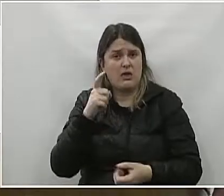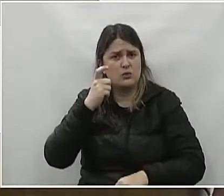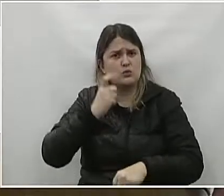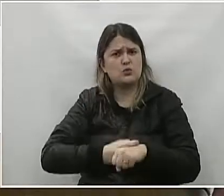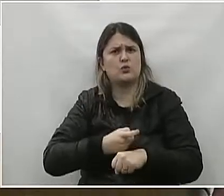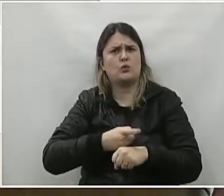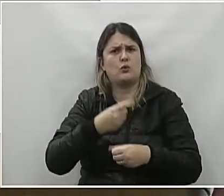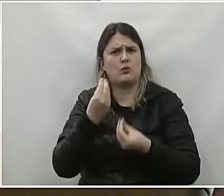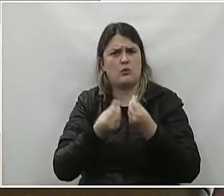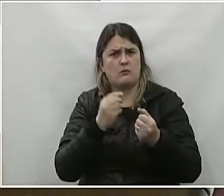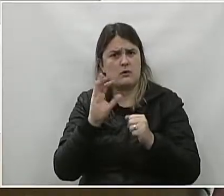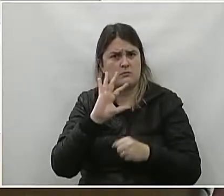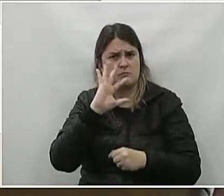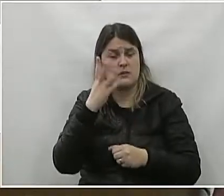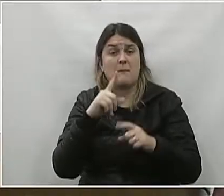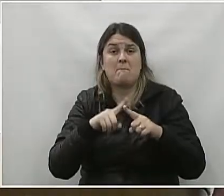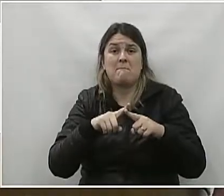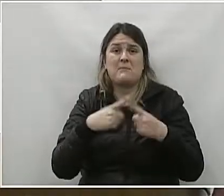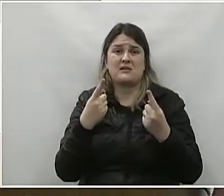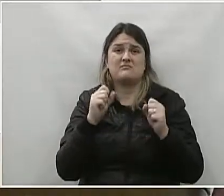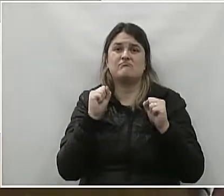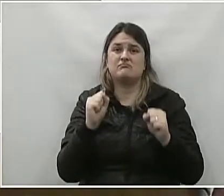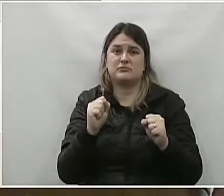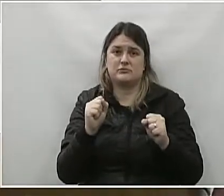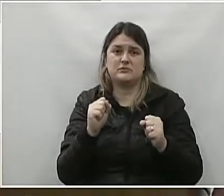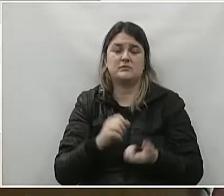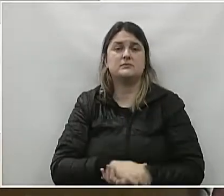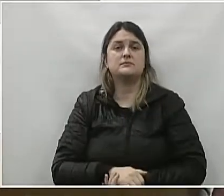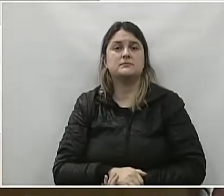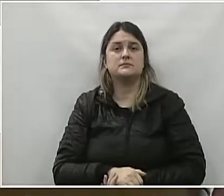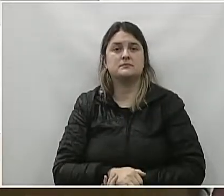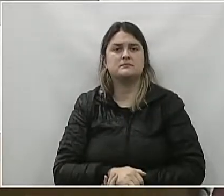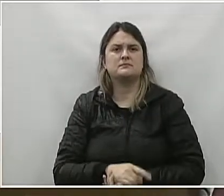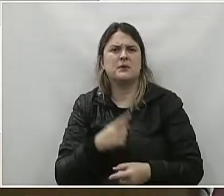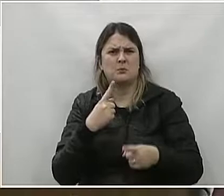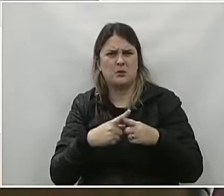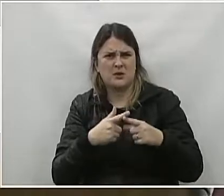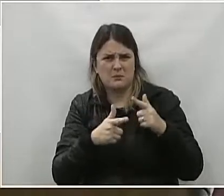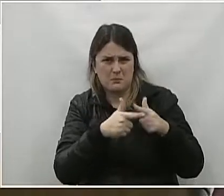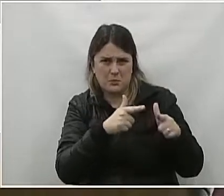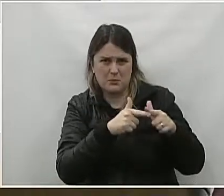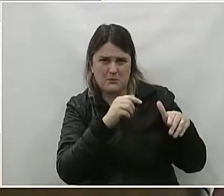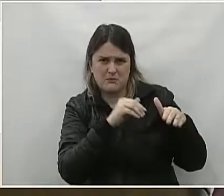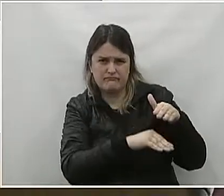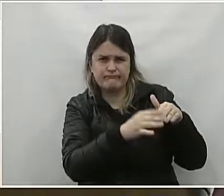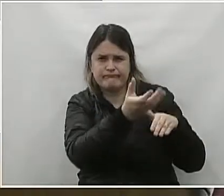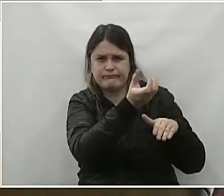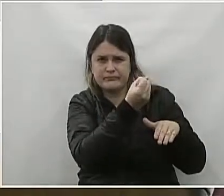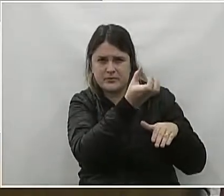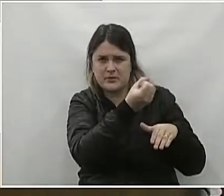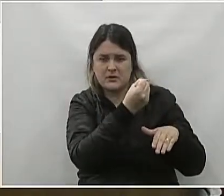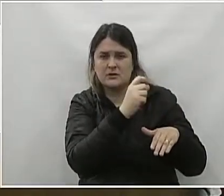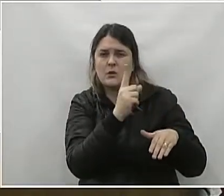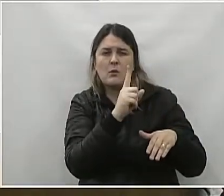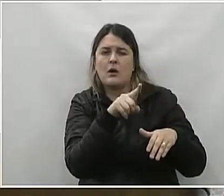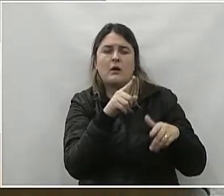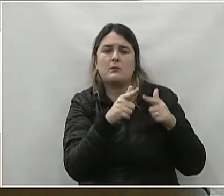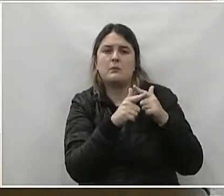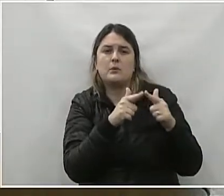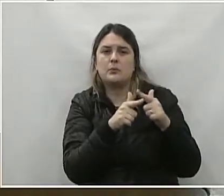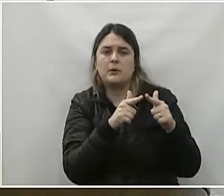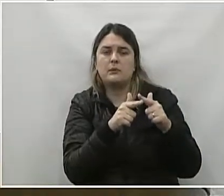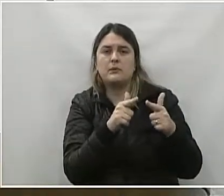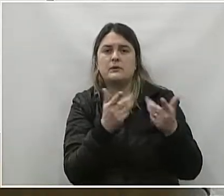drástica, mas infelizmente necessária. Porque esse problema do fundão que está acarretando aqui não é um